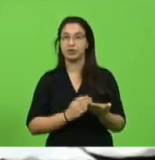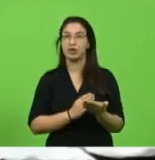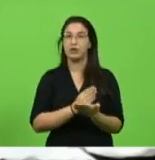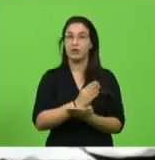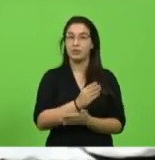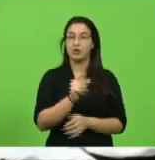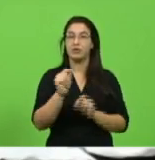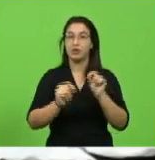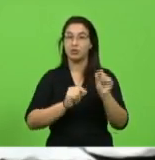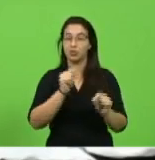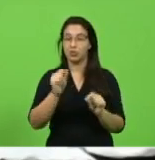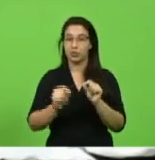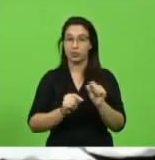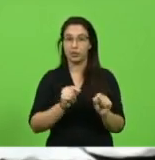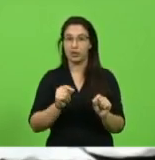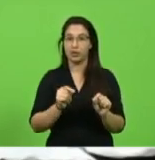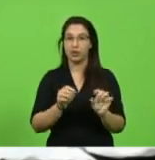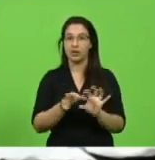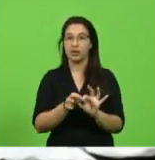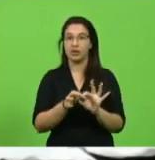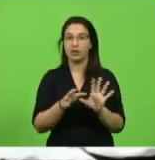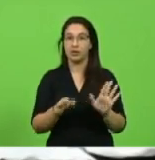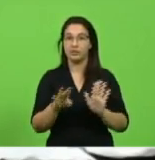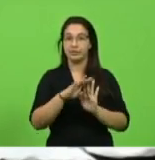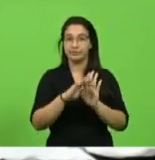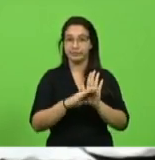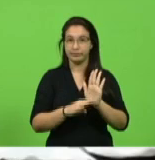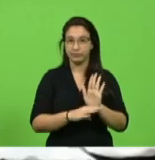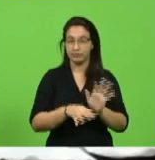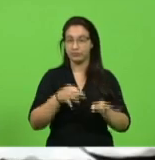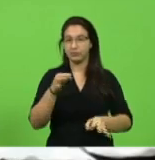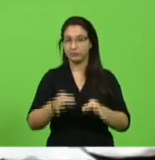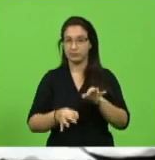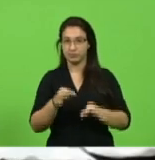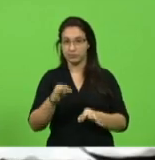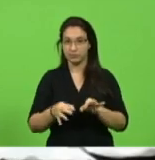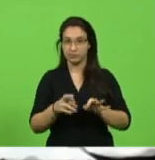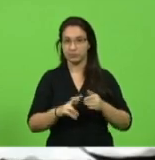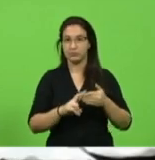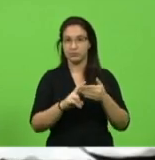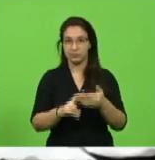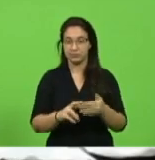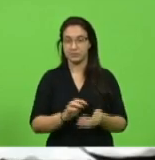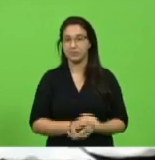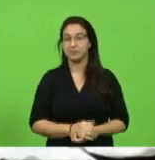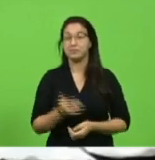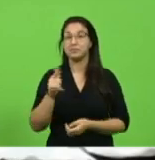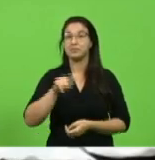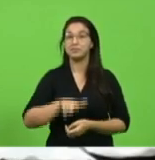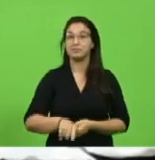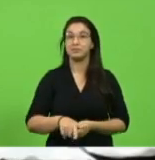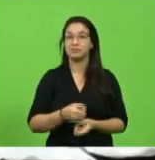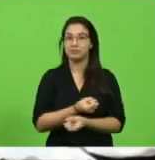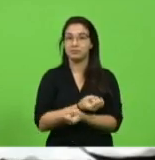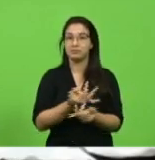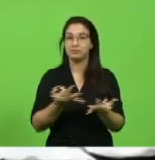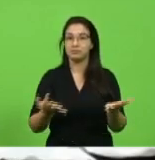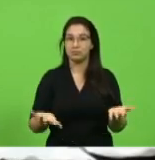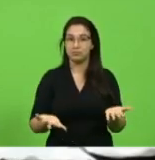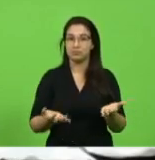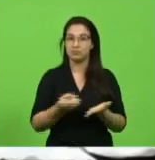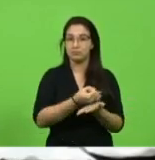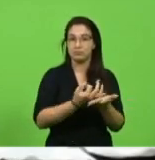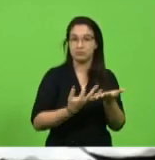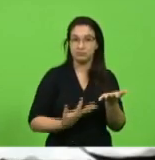à unanimidade o roteiro de processamento e julgamento da representação, bem como foi distribuída a relatoria do